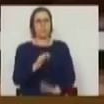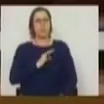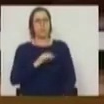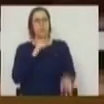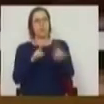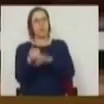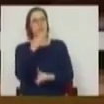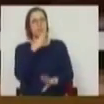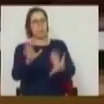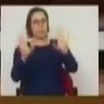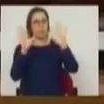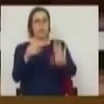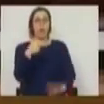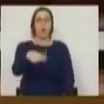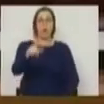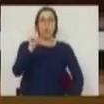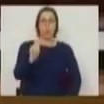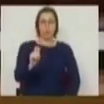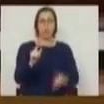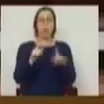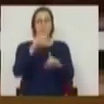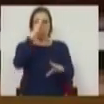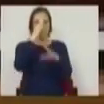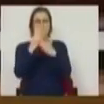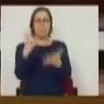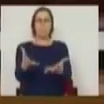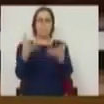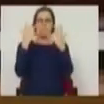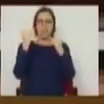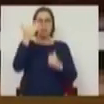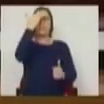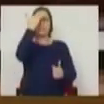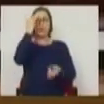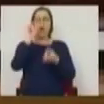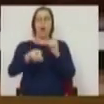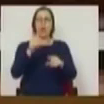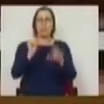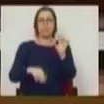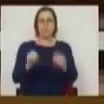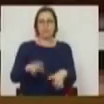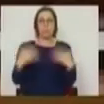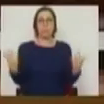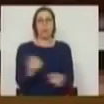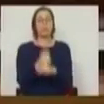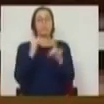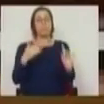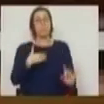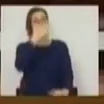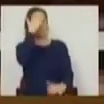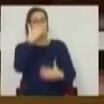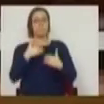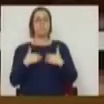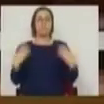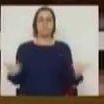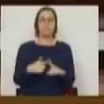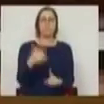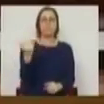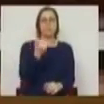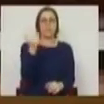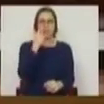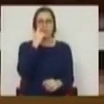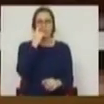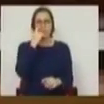Senhores deputados, o Bloco de Esquerda está empenhado em saber o que se passou, porque entendemos que a